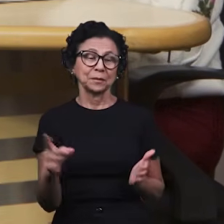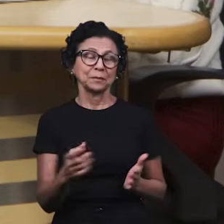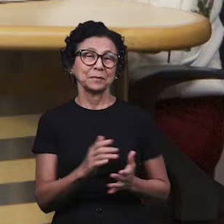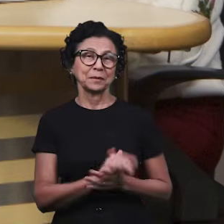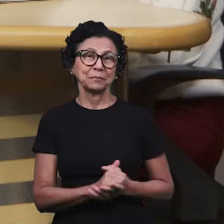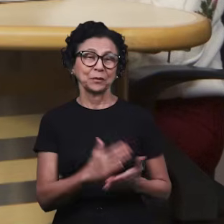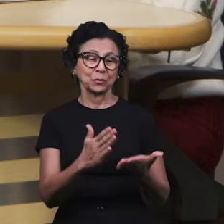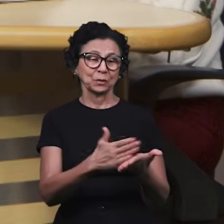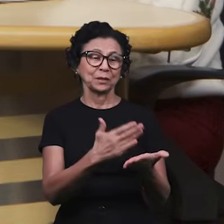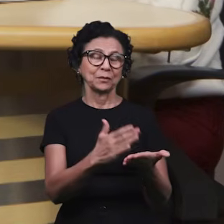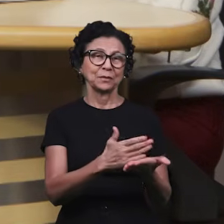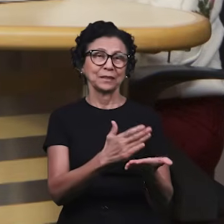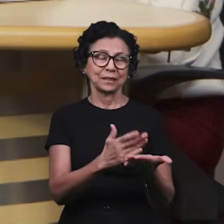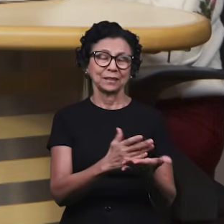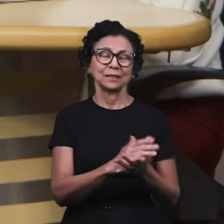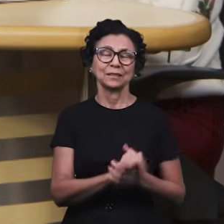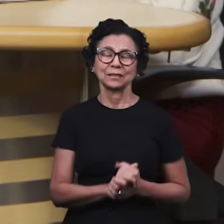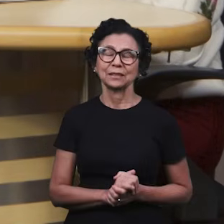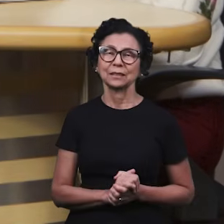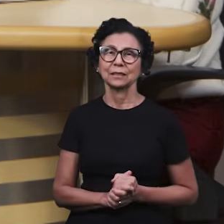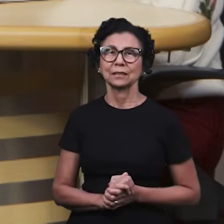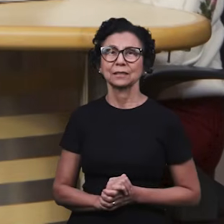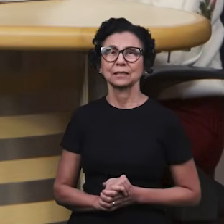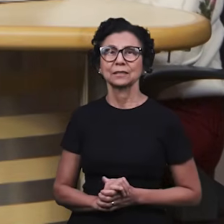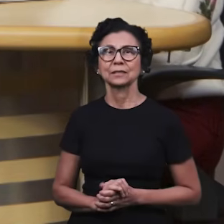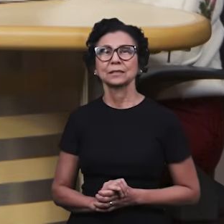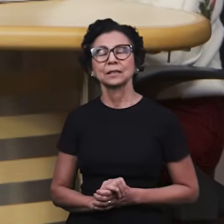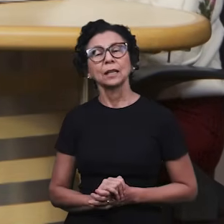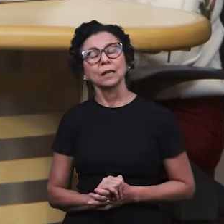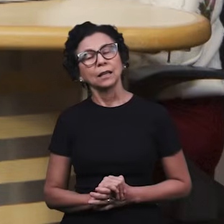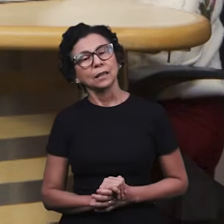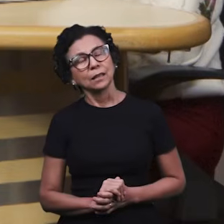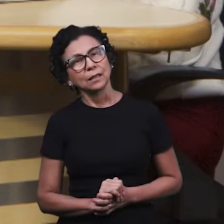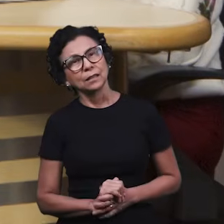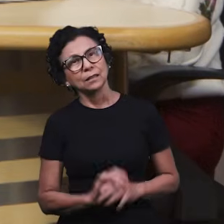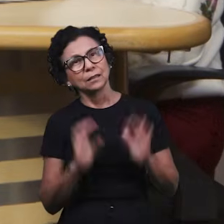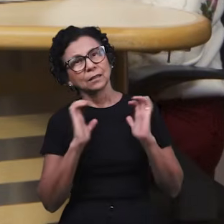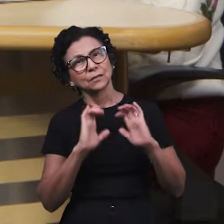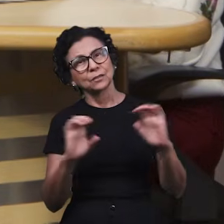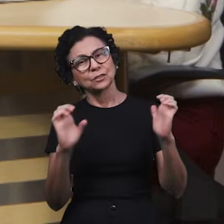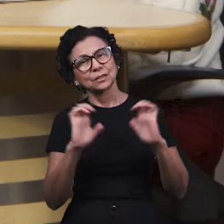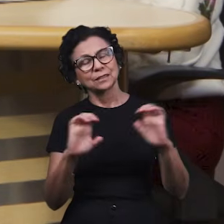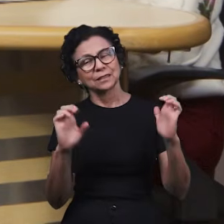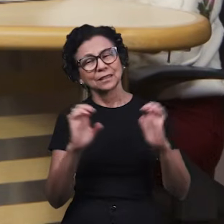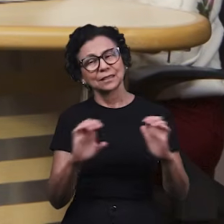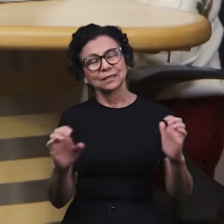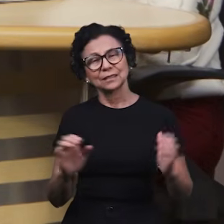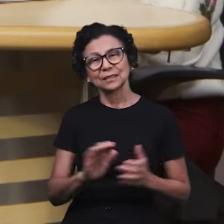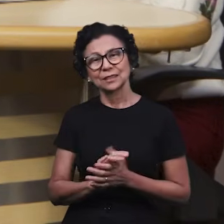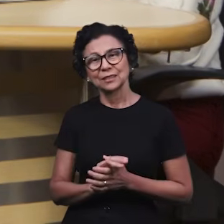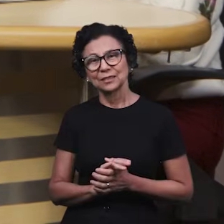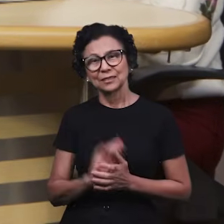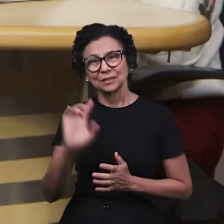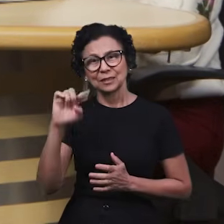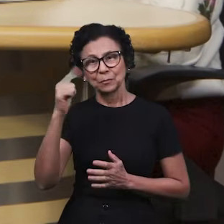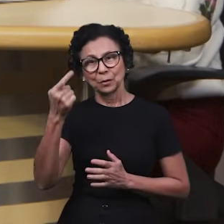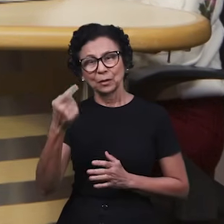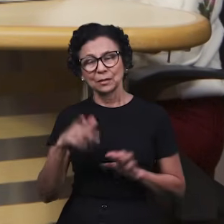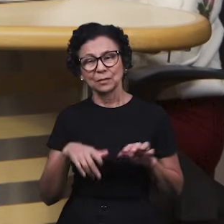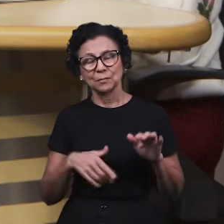os frutos ainda vão continuar surgindo, né, após a evangelização, né? Quando nós voltarmos na próxima Transamazônica,